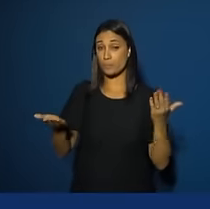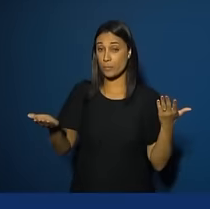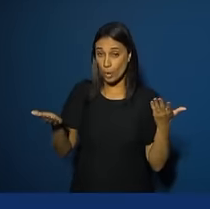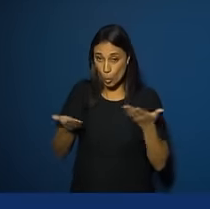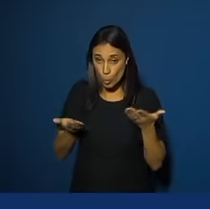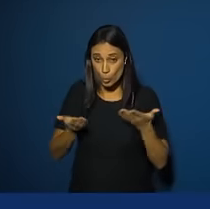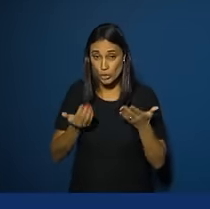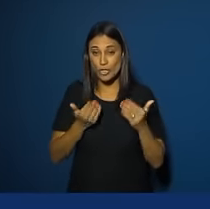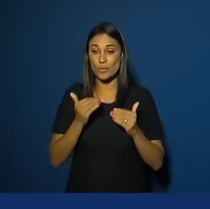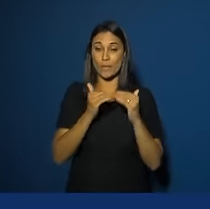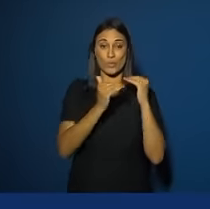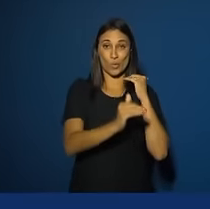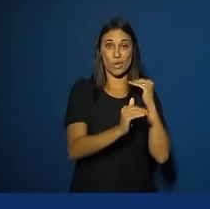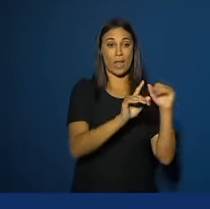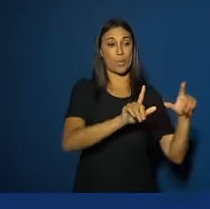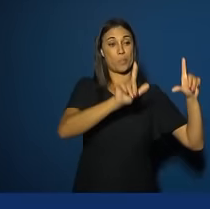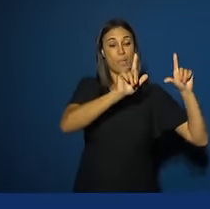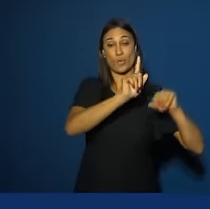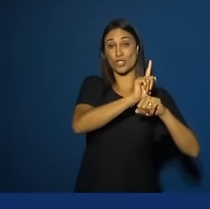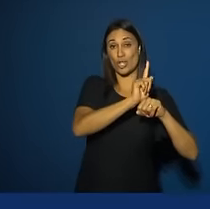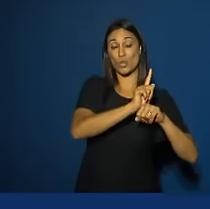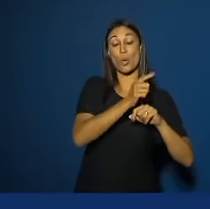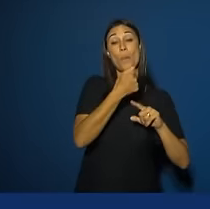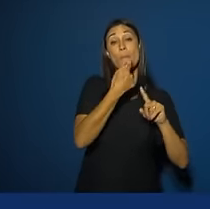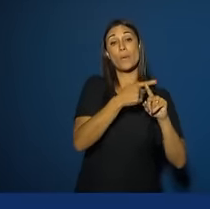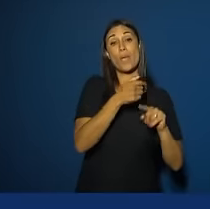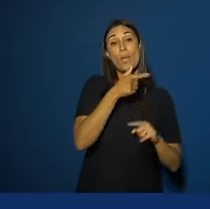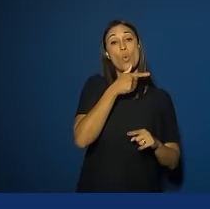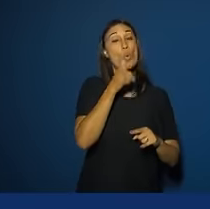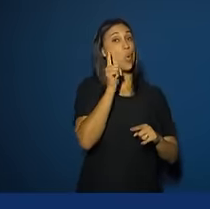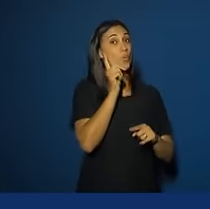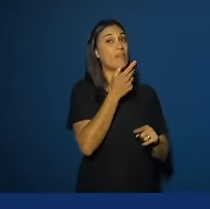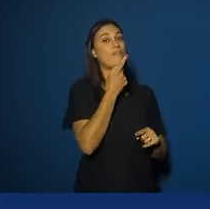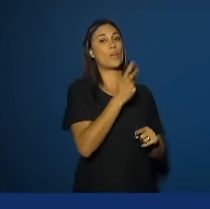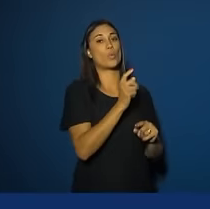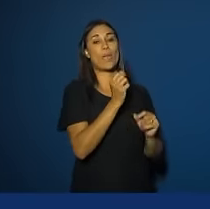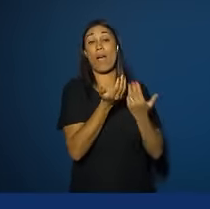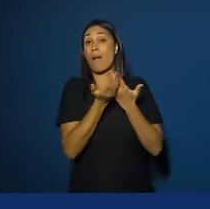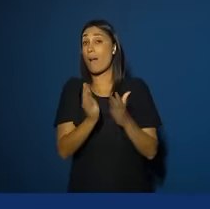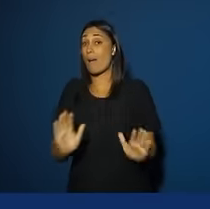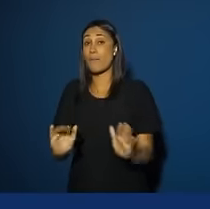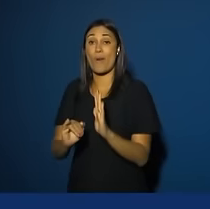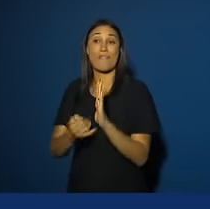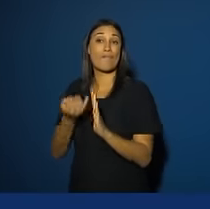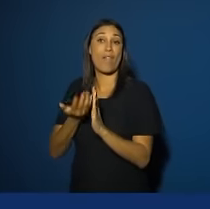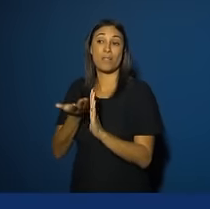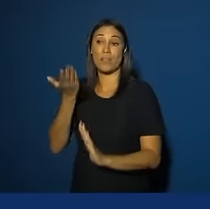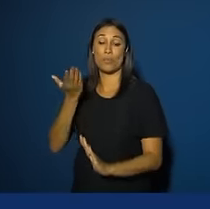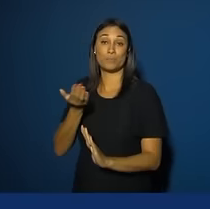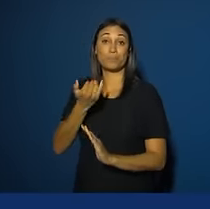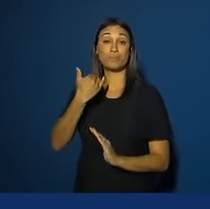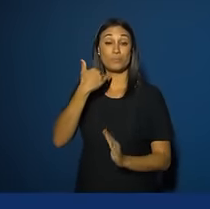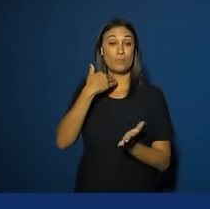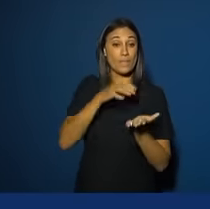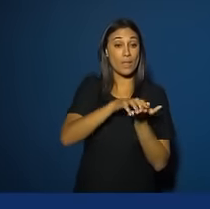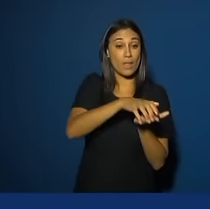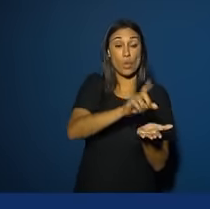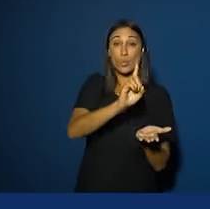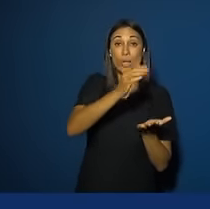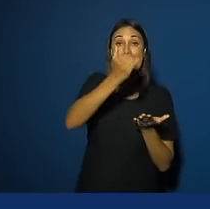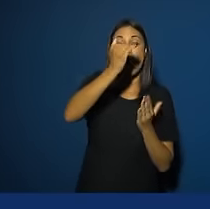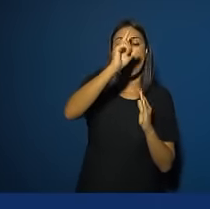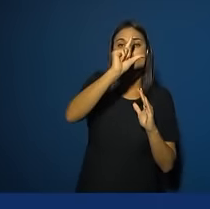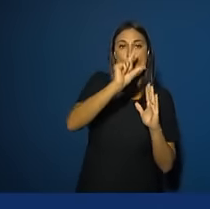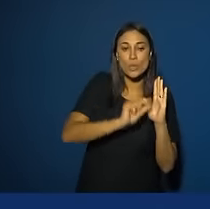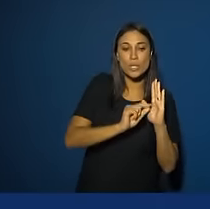acho que a gente vai discordar também do painel dos gestores, que ontem falaram o seguinte: acabou a inflação. O Banco Central não está reduzindo os juros com